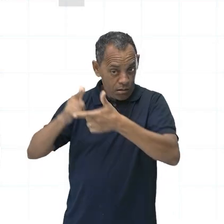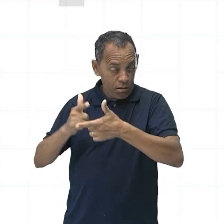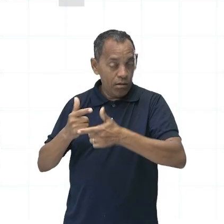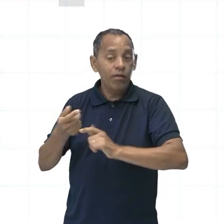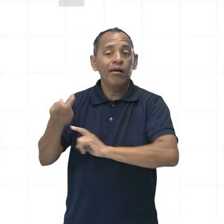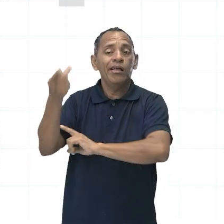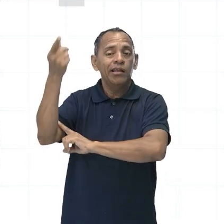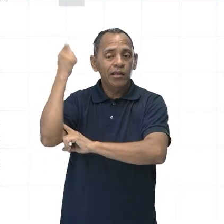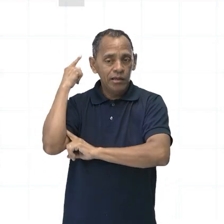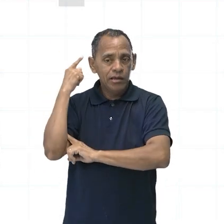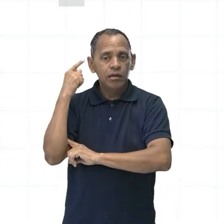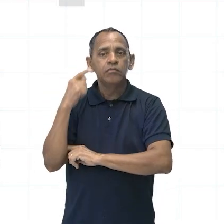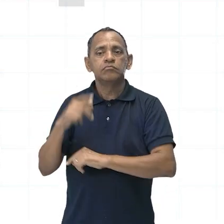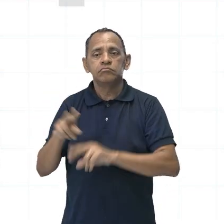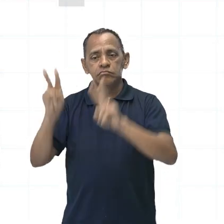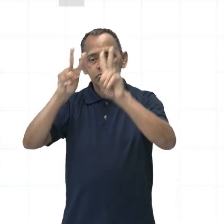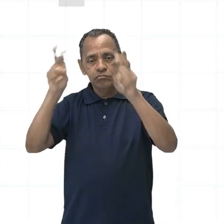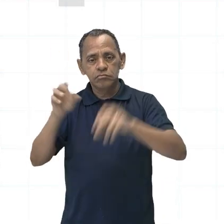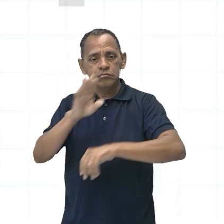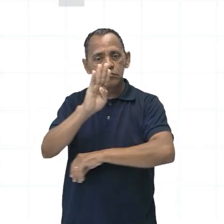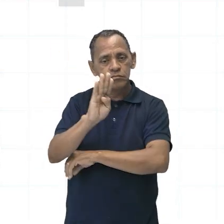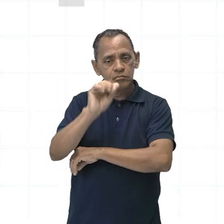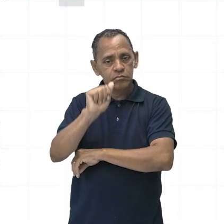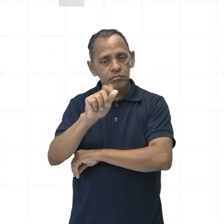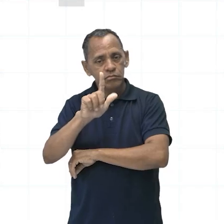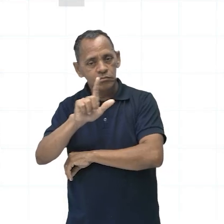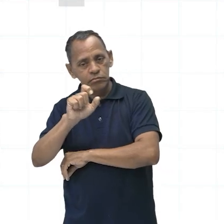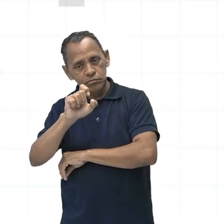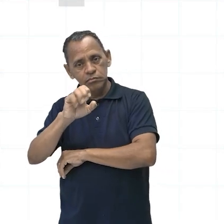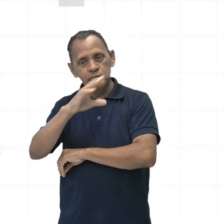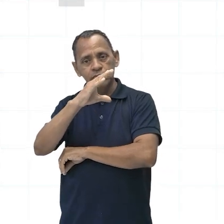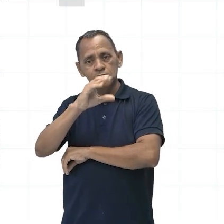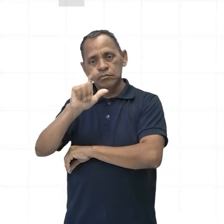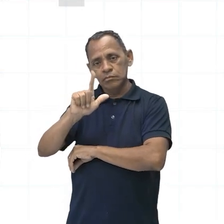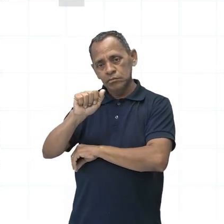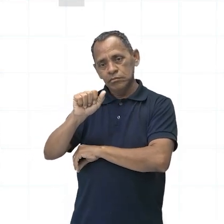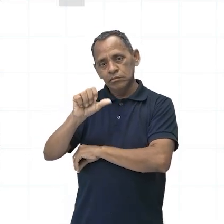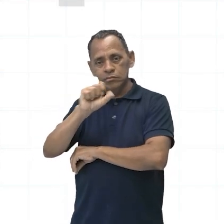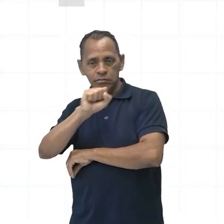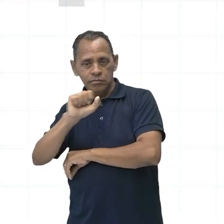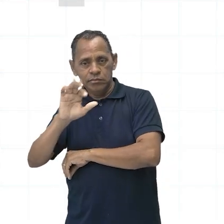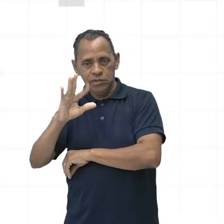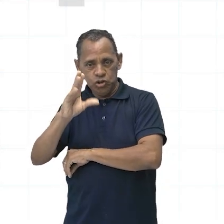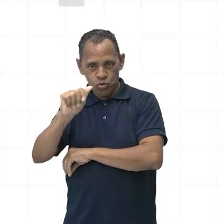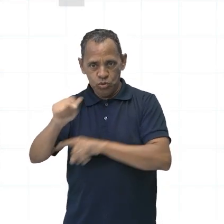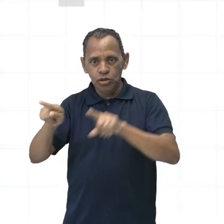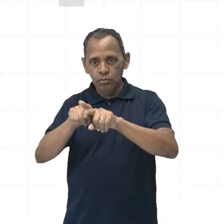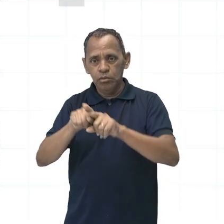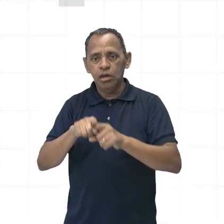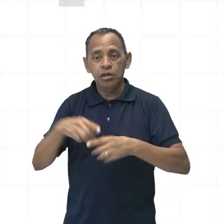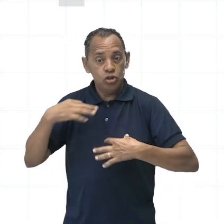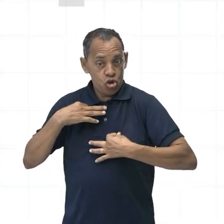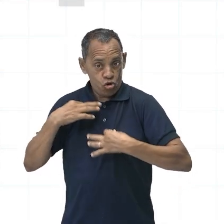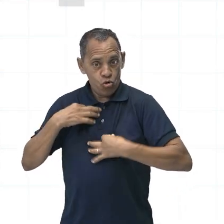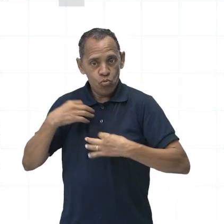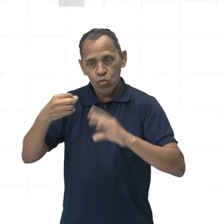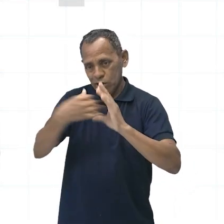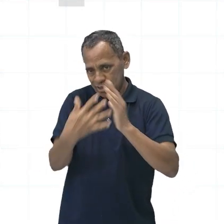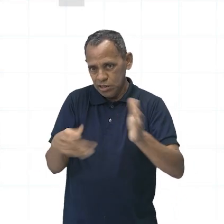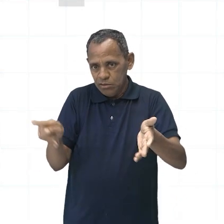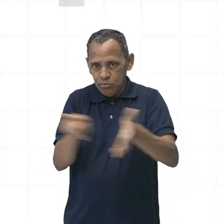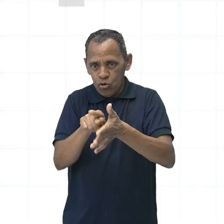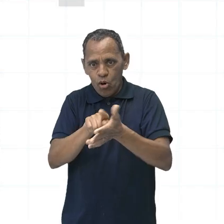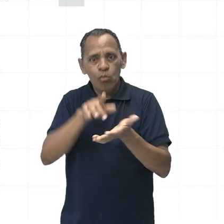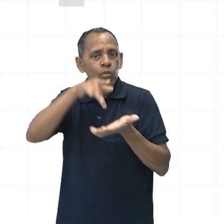balé clássico. O uso de tutus e figurinos formais, também os figurinos é uma característica muito própria do